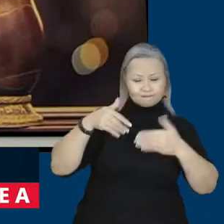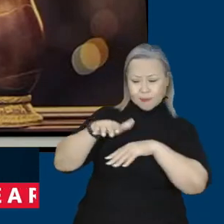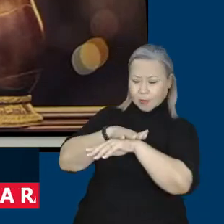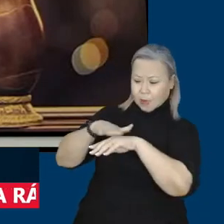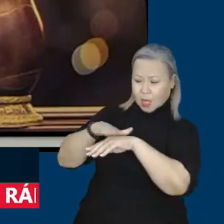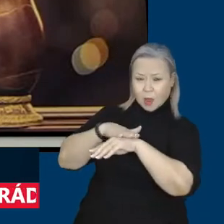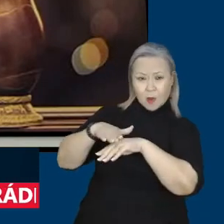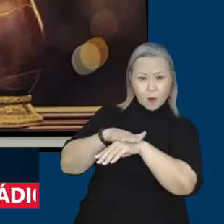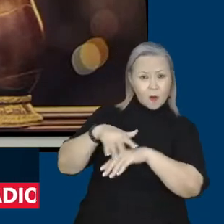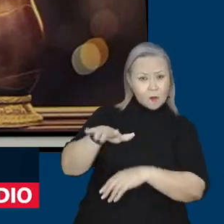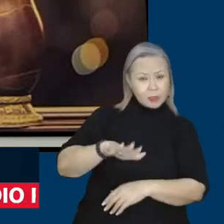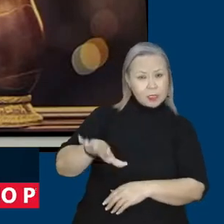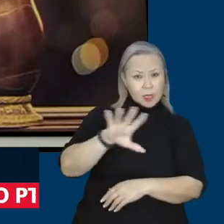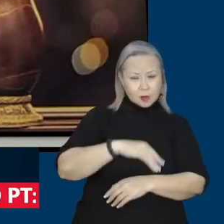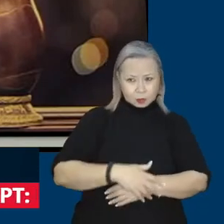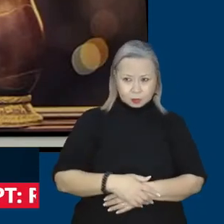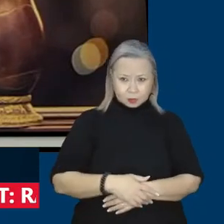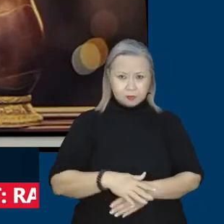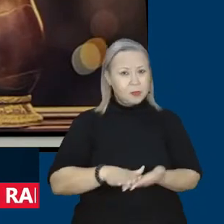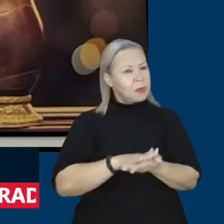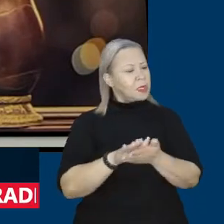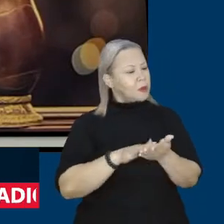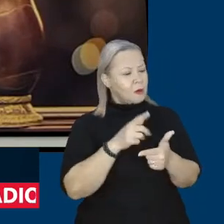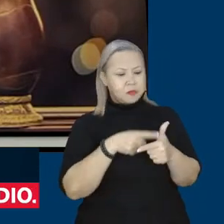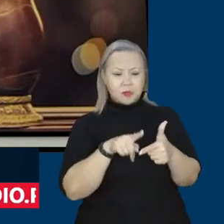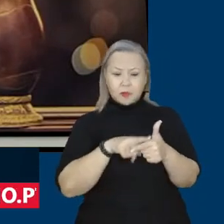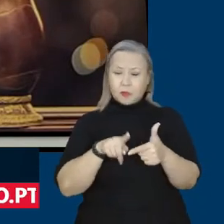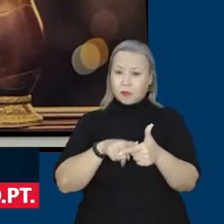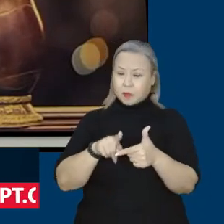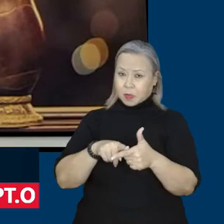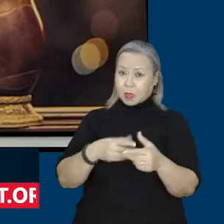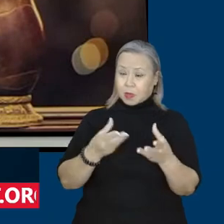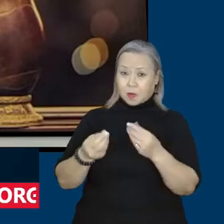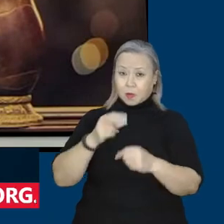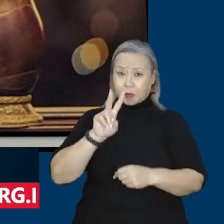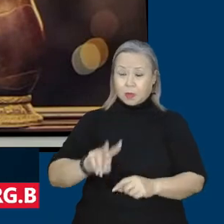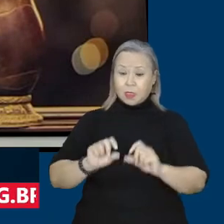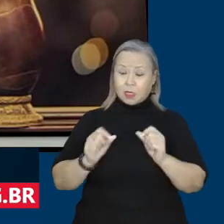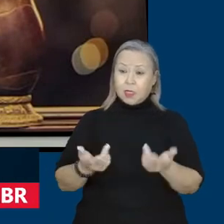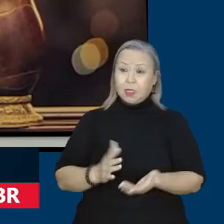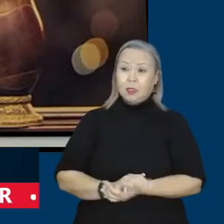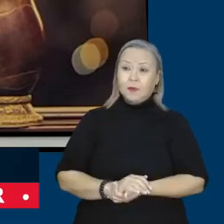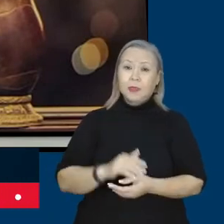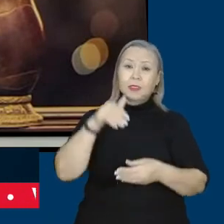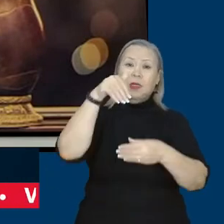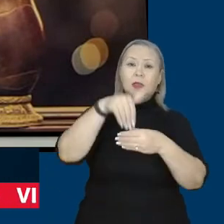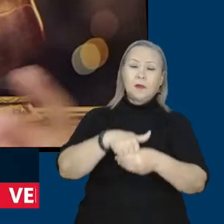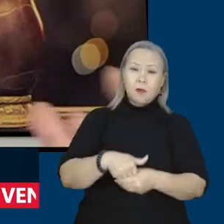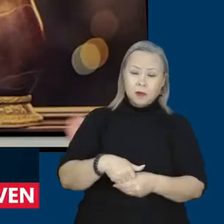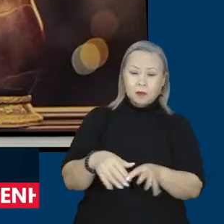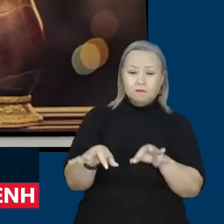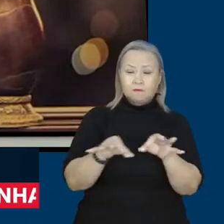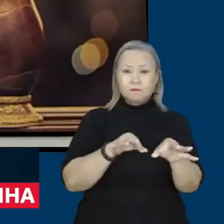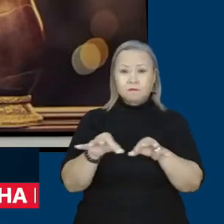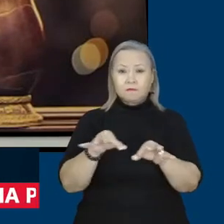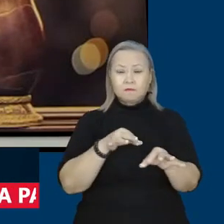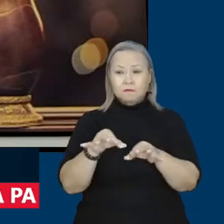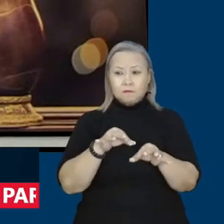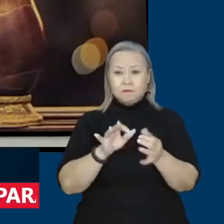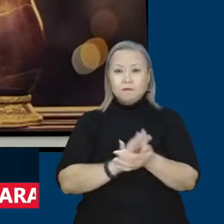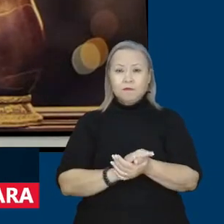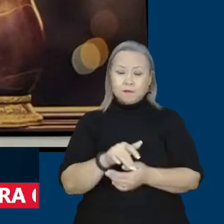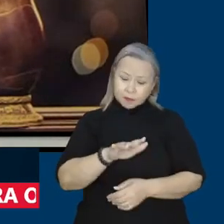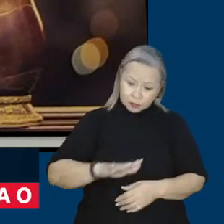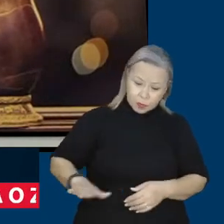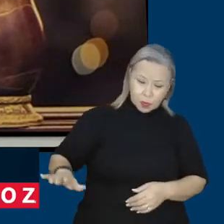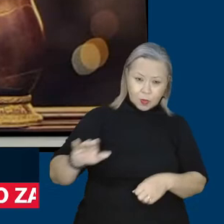constituinte nós pedimos fotos sem nenhum problema e muitas vezes ele voltou conosco na construção todos nós é